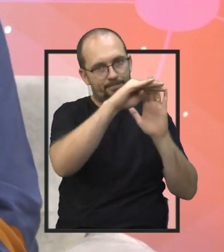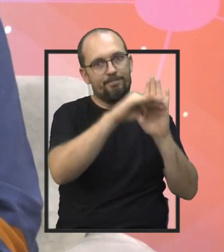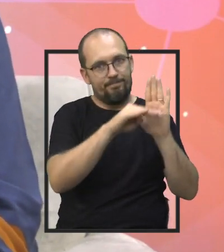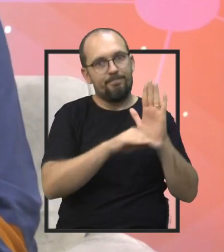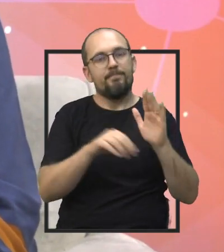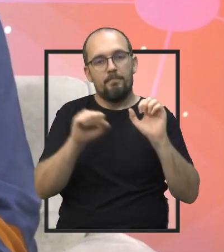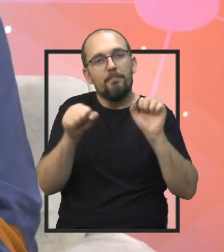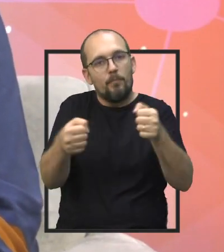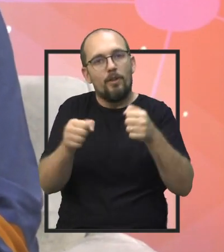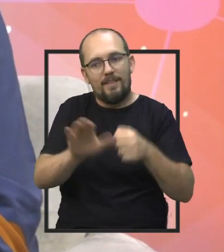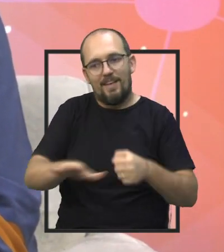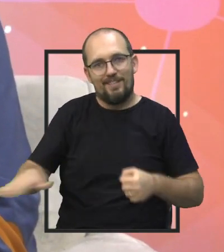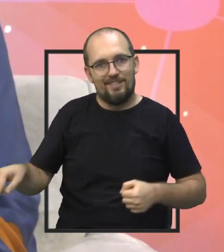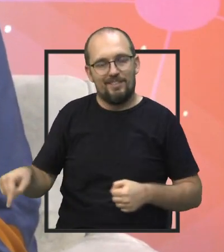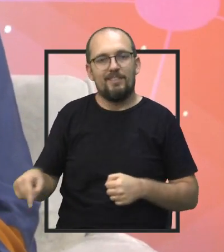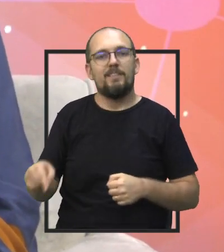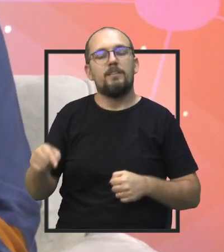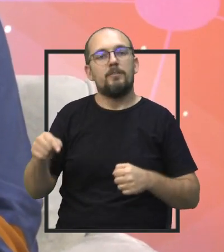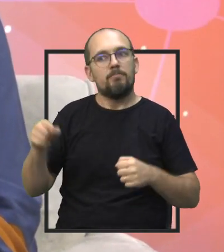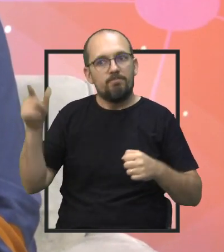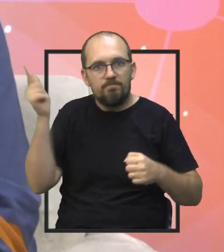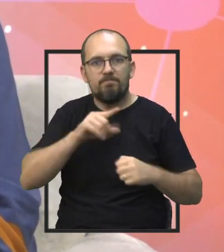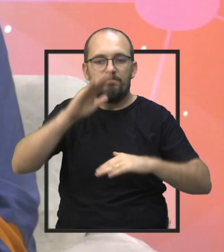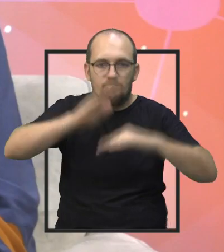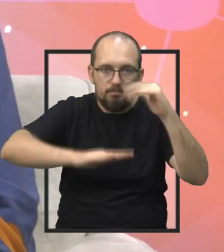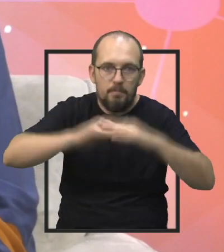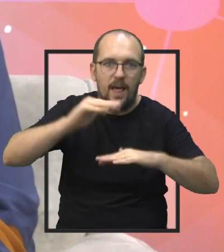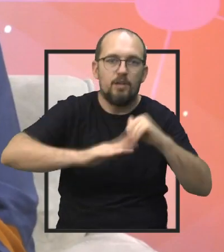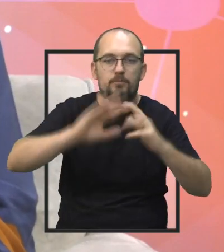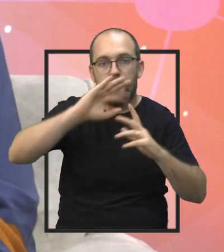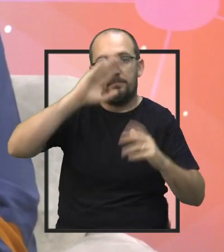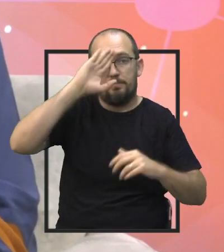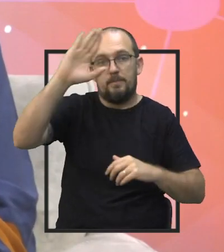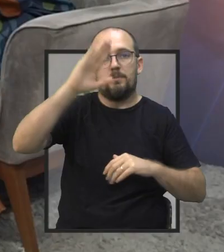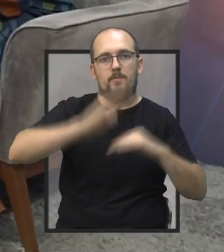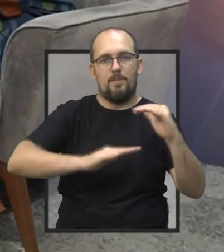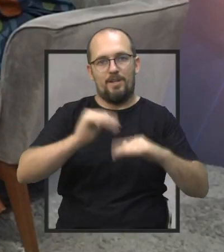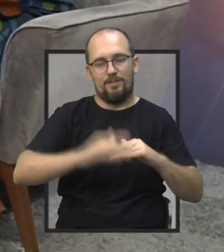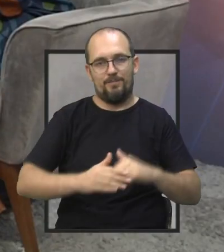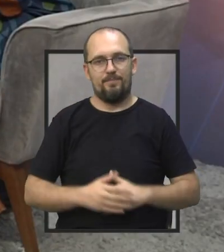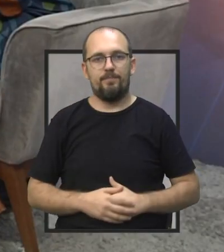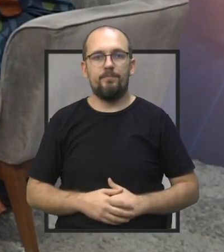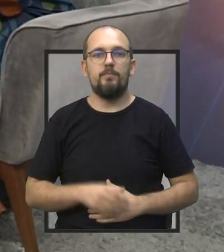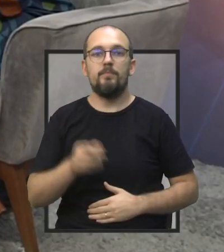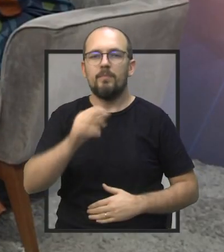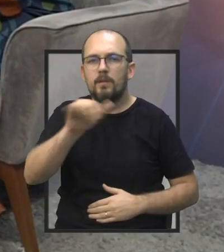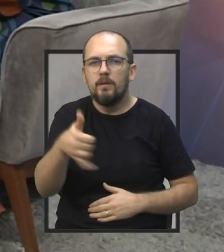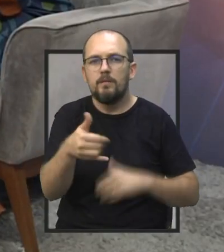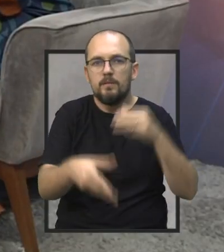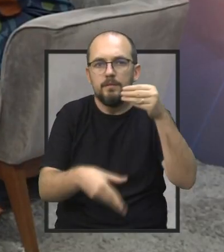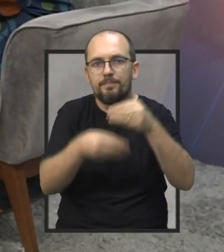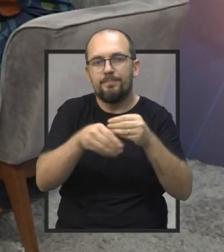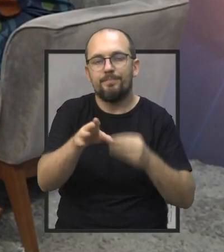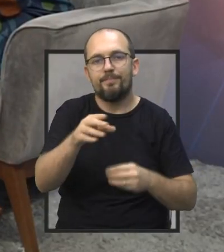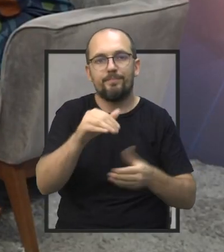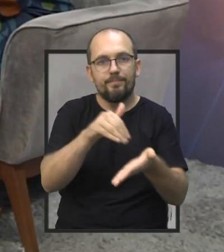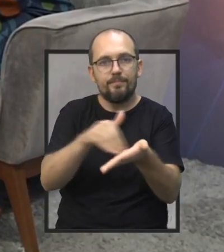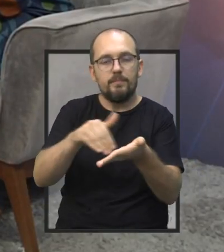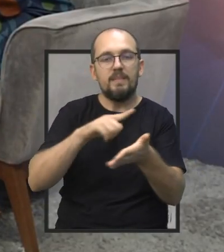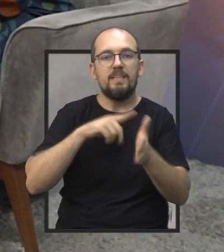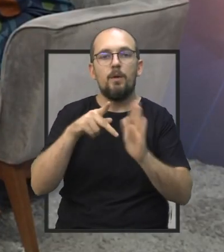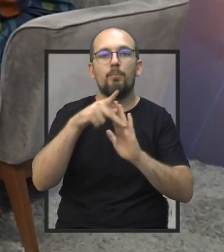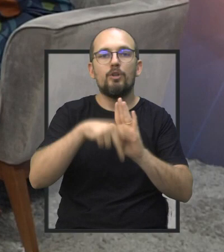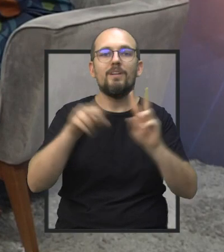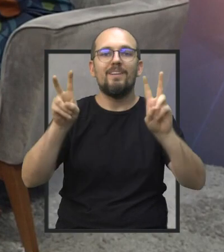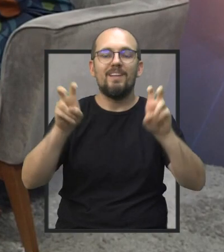protegem essa criança para efetividade, para o campo prático mesmo. Inclusive, aproveitando esse gancho, a Secretaria tem um